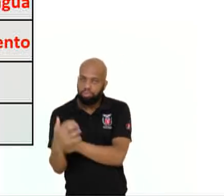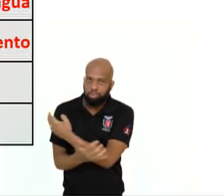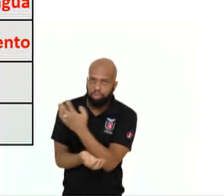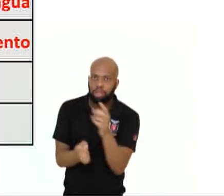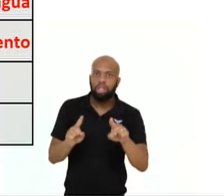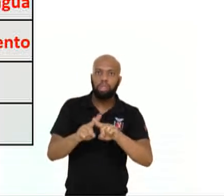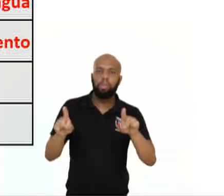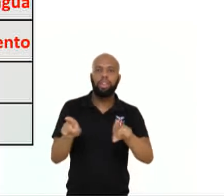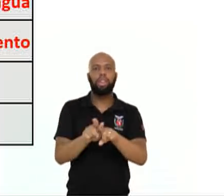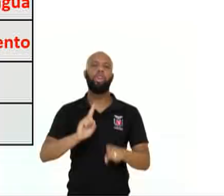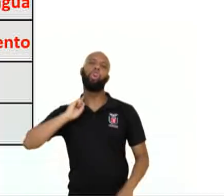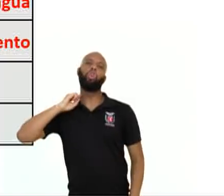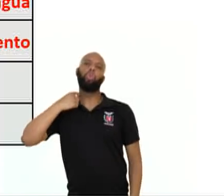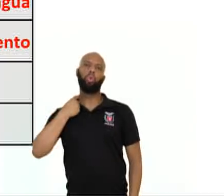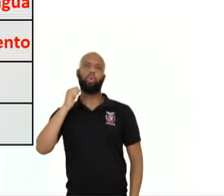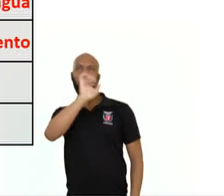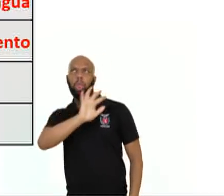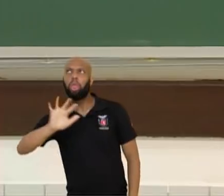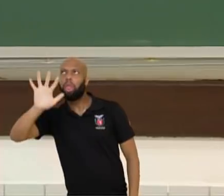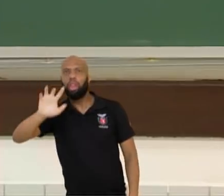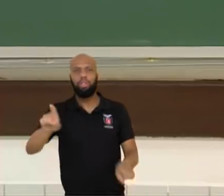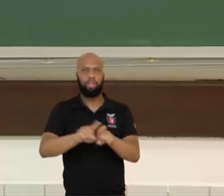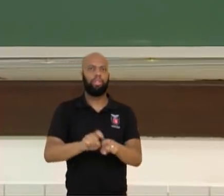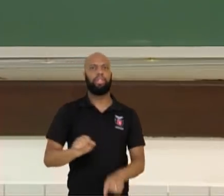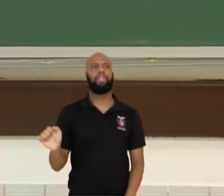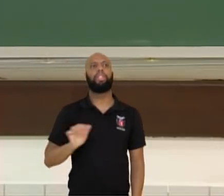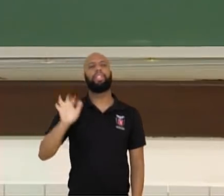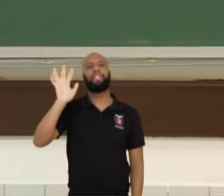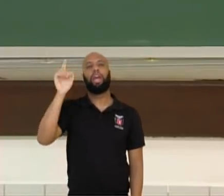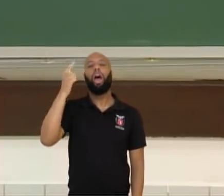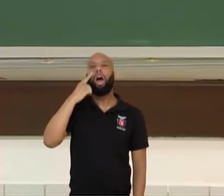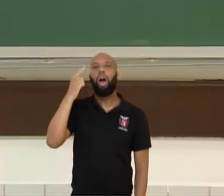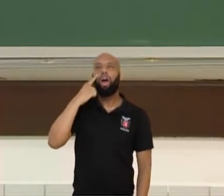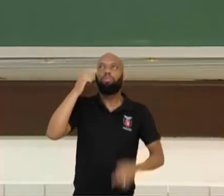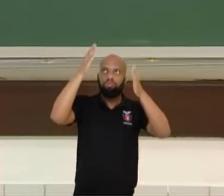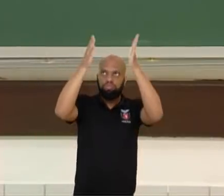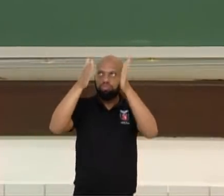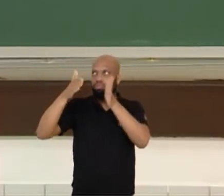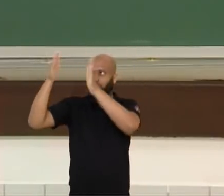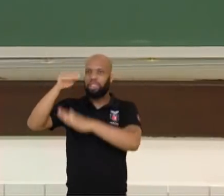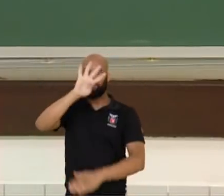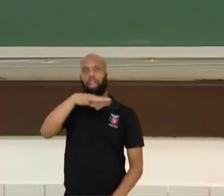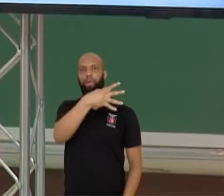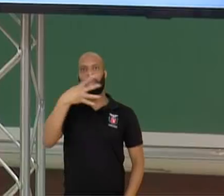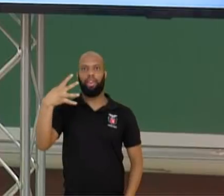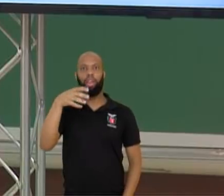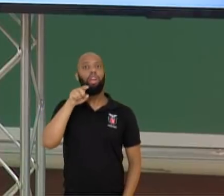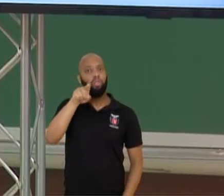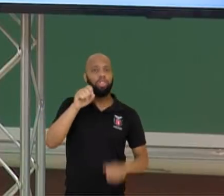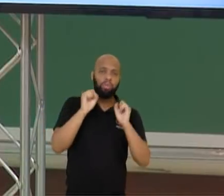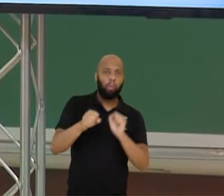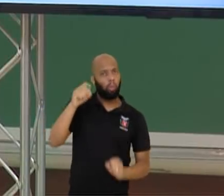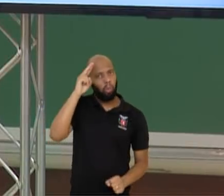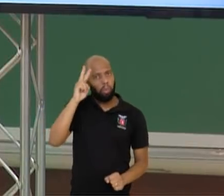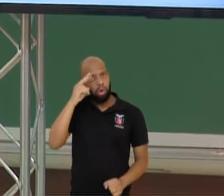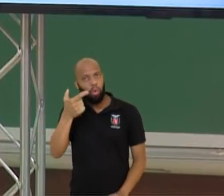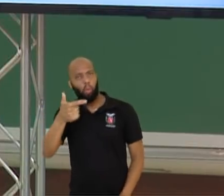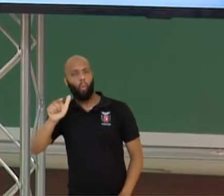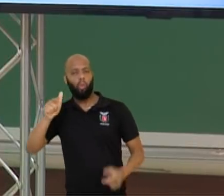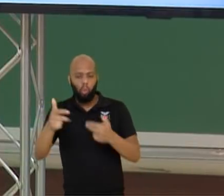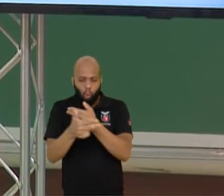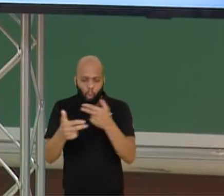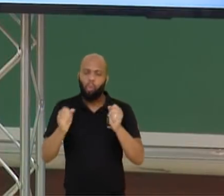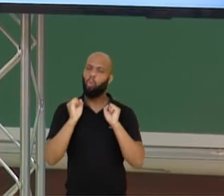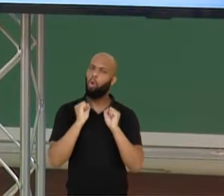também é mais poluente e mais cara, tá? Então, aqui a gente colocou algumas. Talvez você tenha lembrado de outras situações, tá? Não